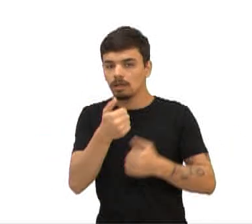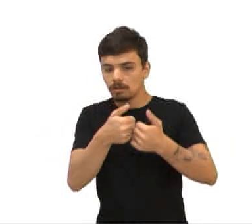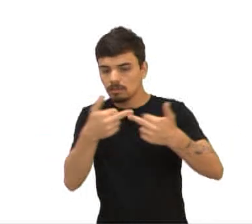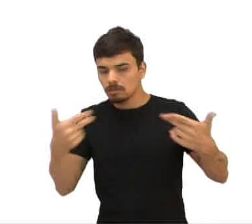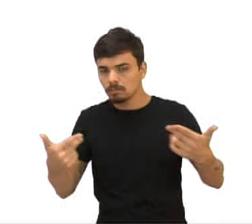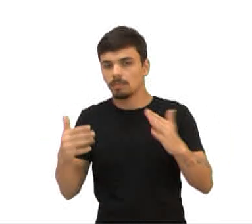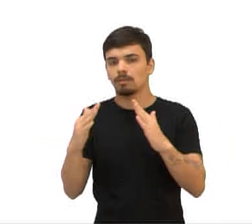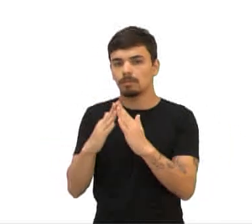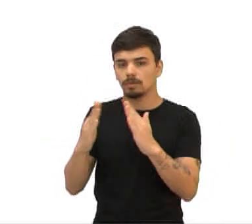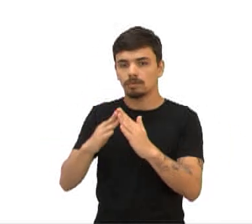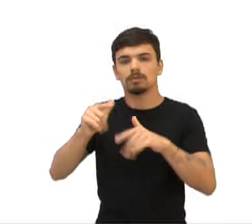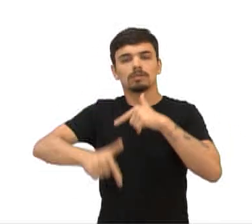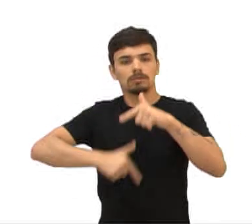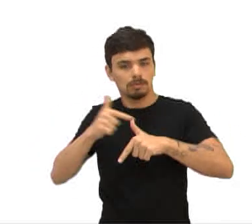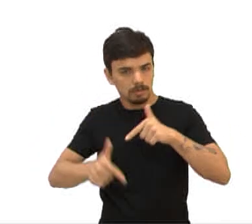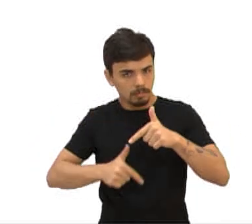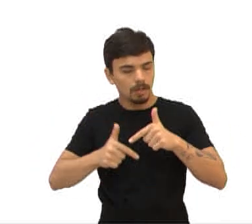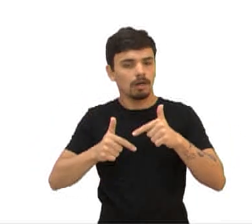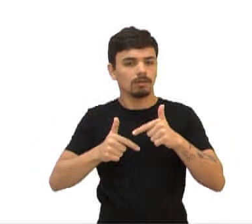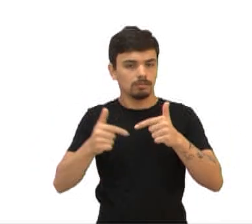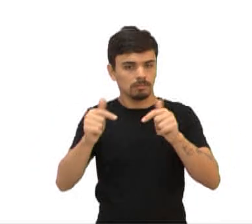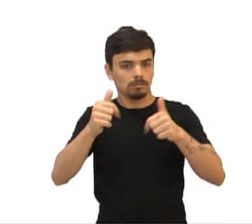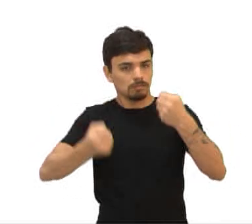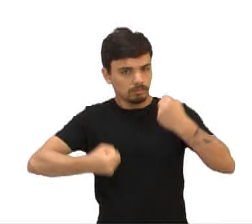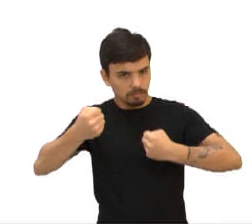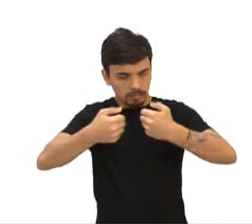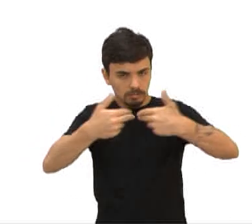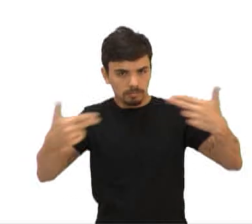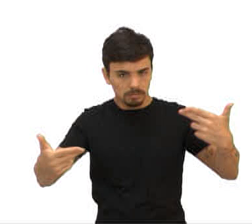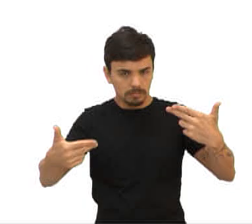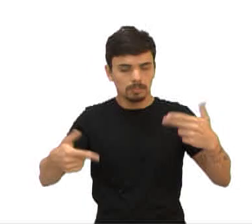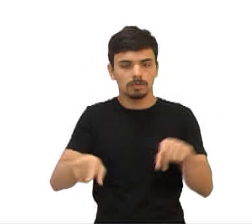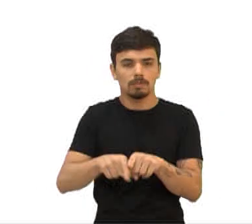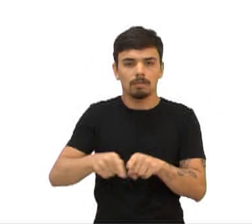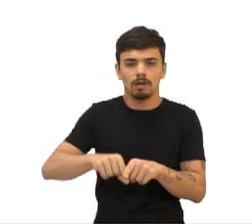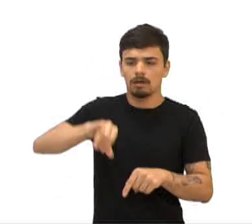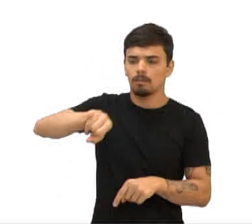trabalho, a moradia, o transporte, o lazer, a segurança,